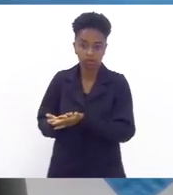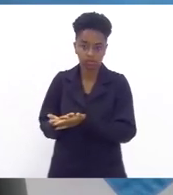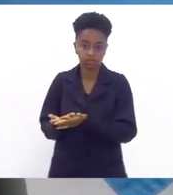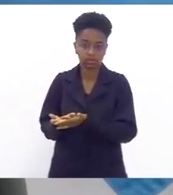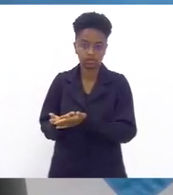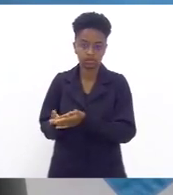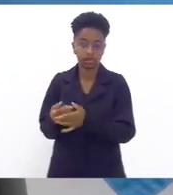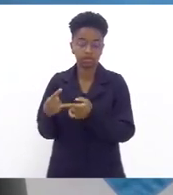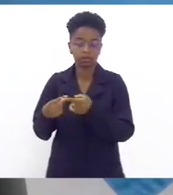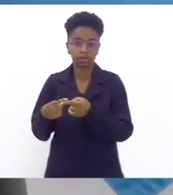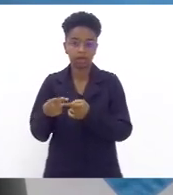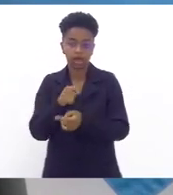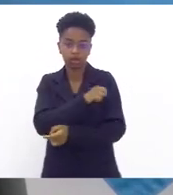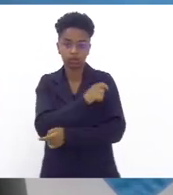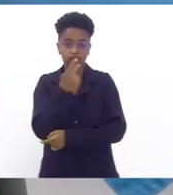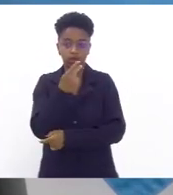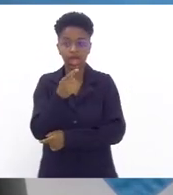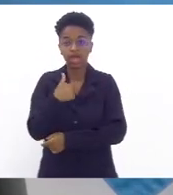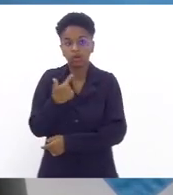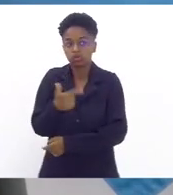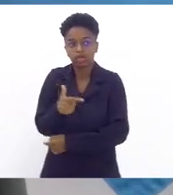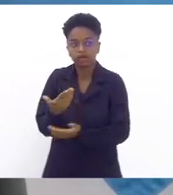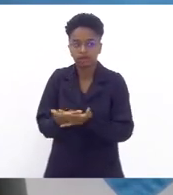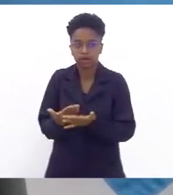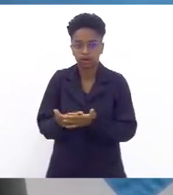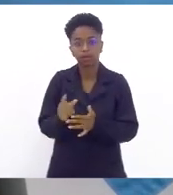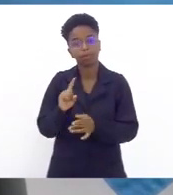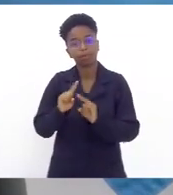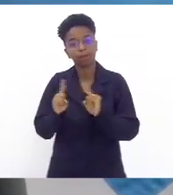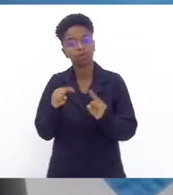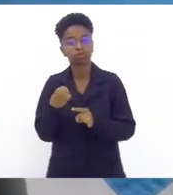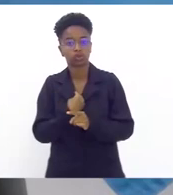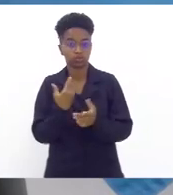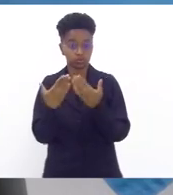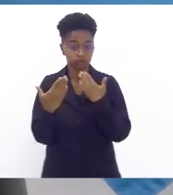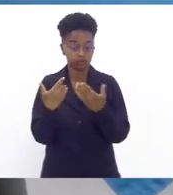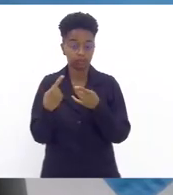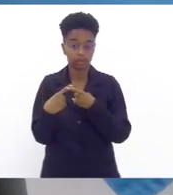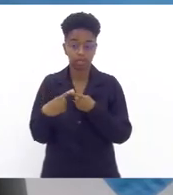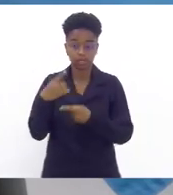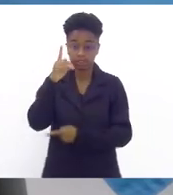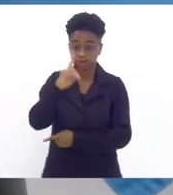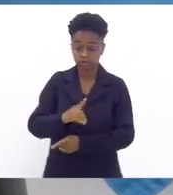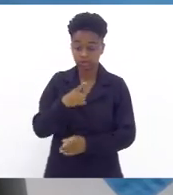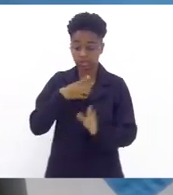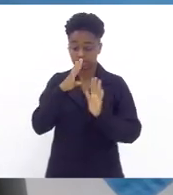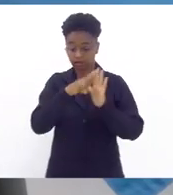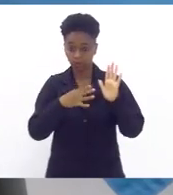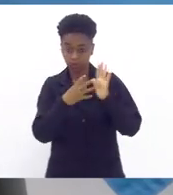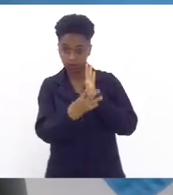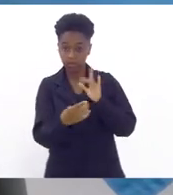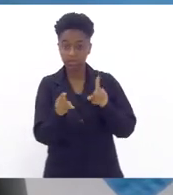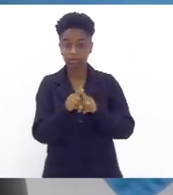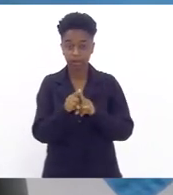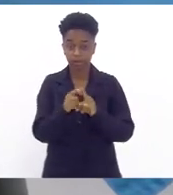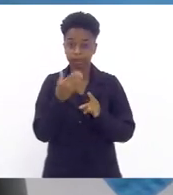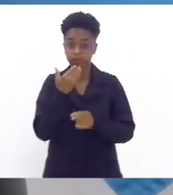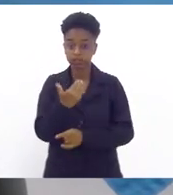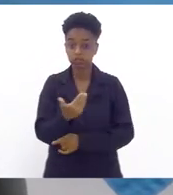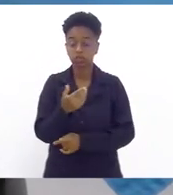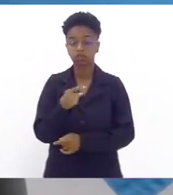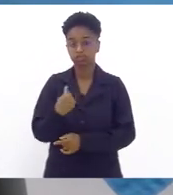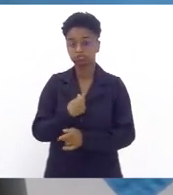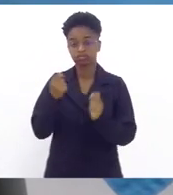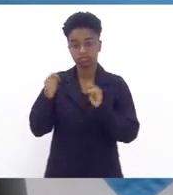o aluno que mencionou não tive aula e a gente até conversou porque isso a direção esse cronograma a gente também cobrou para que a gente